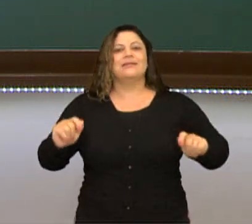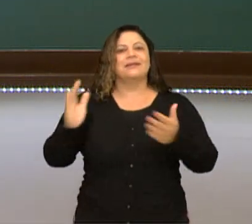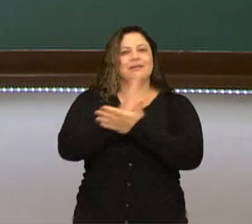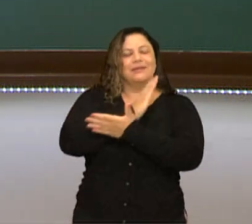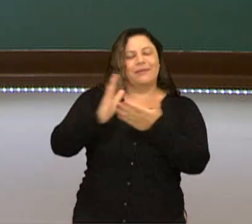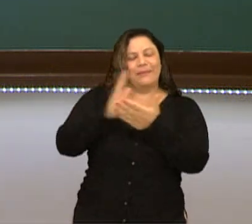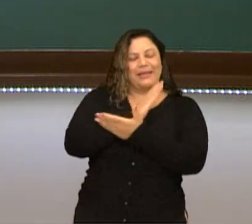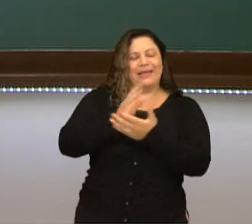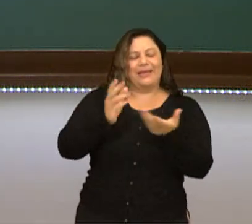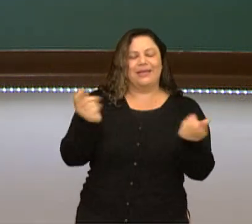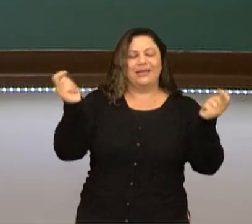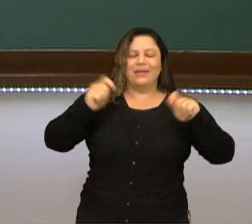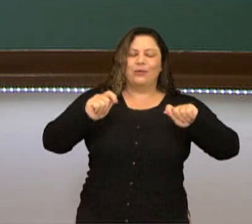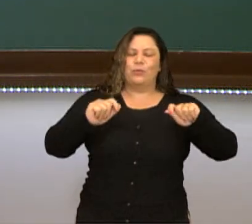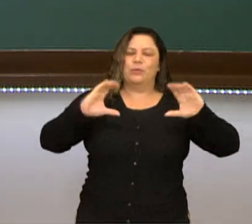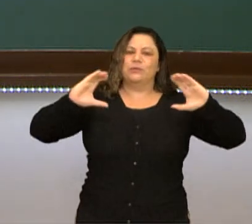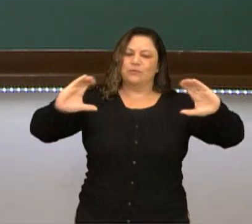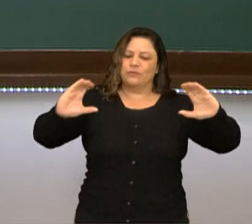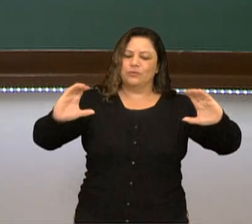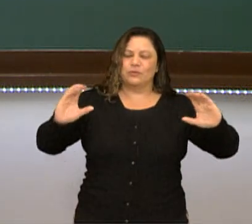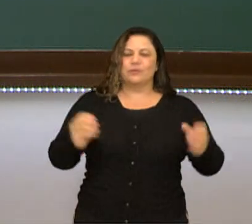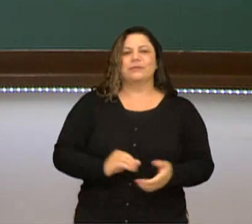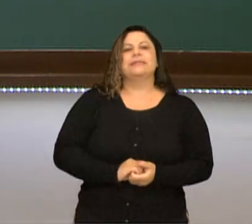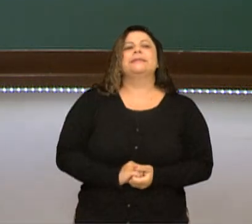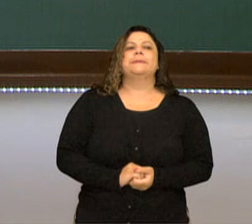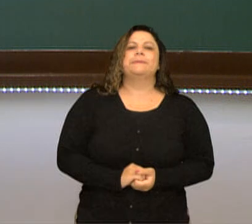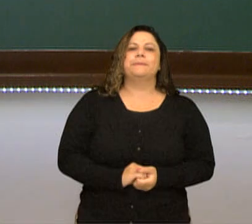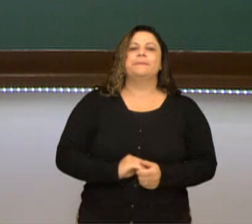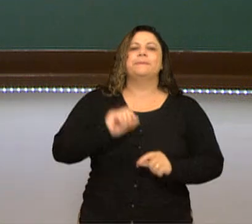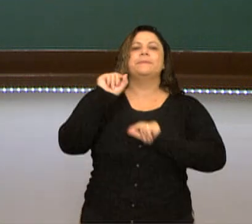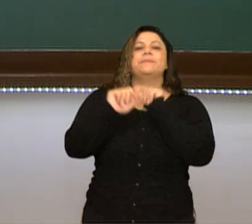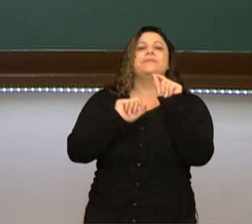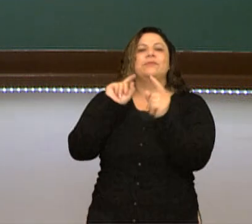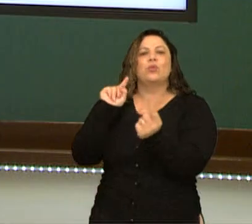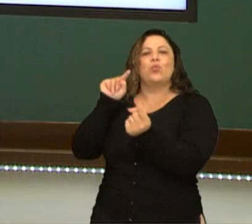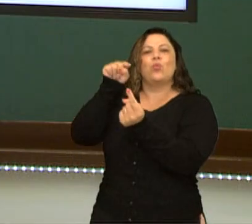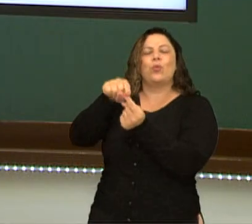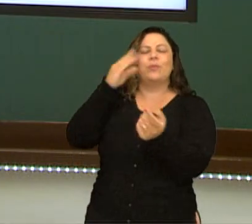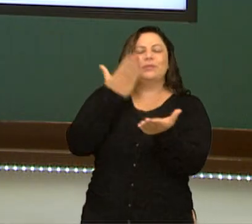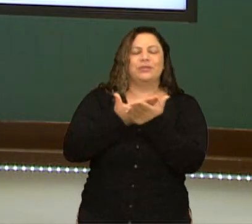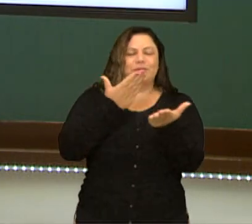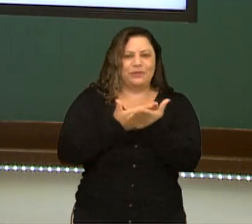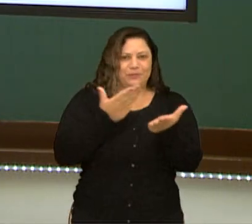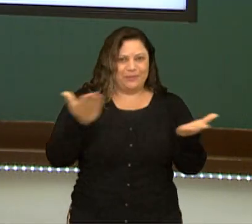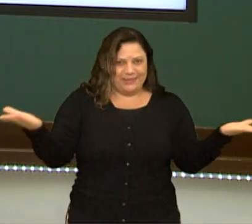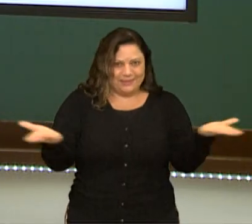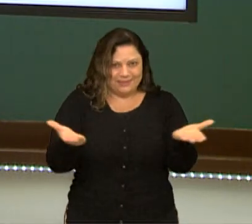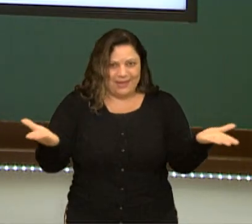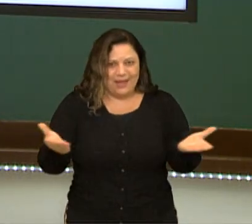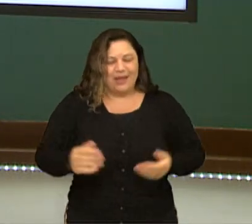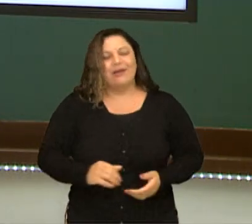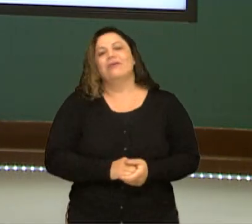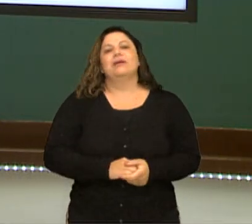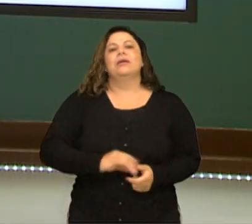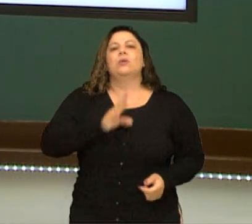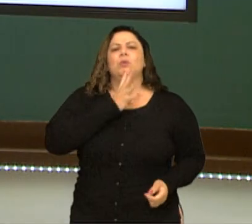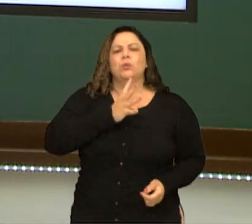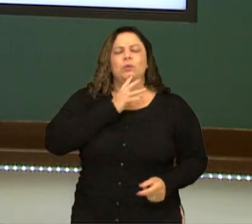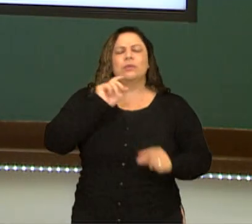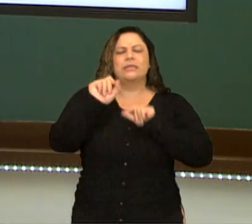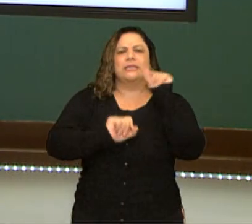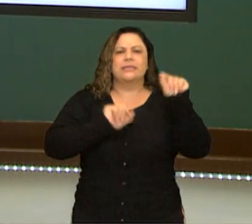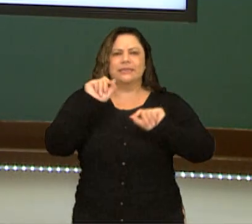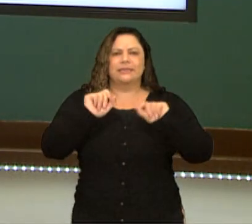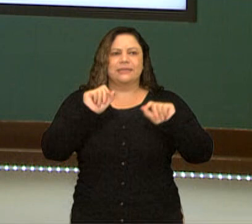algumas aplicações. Alguns objetivos para esta aula: conhecer a função